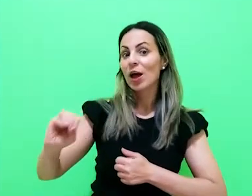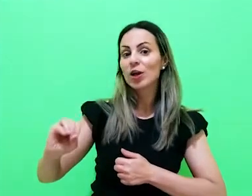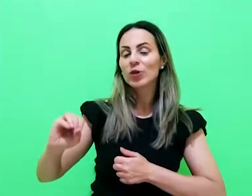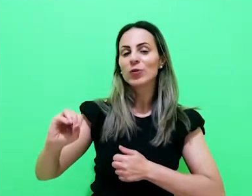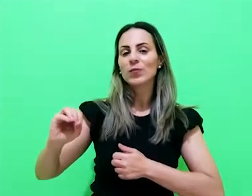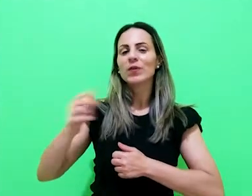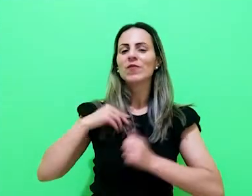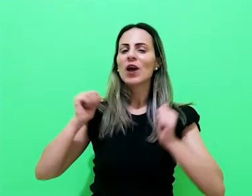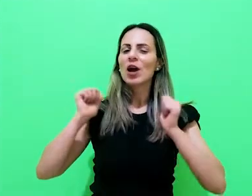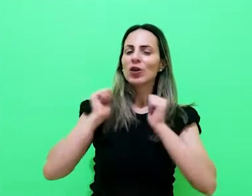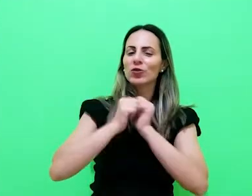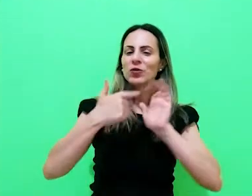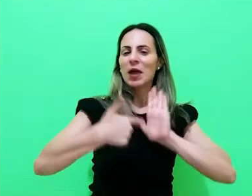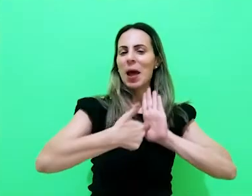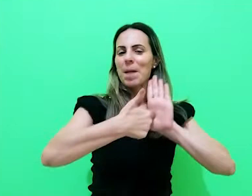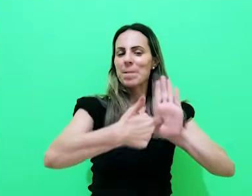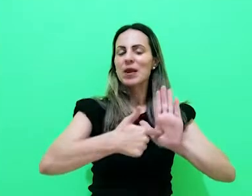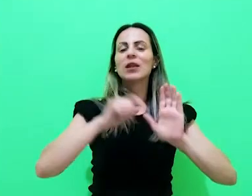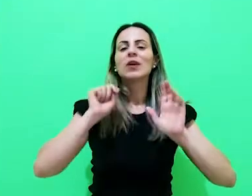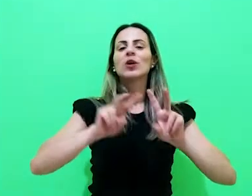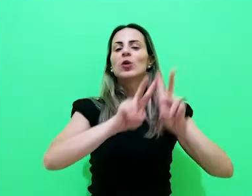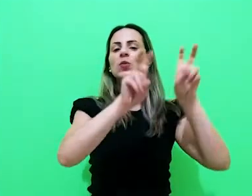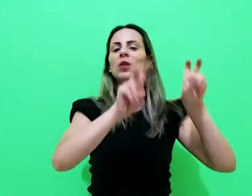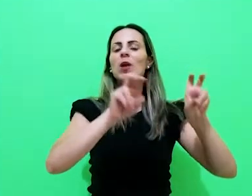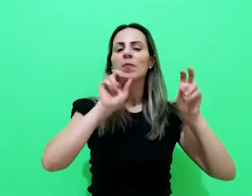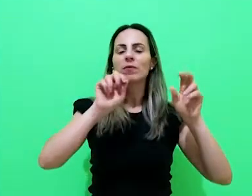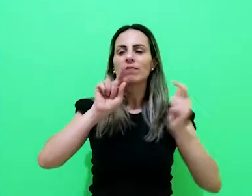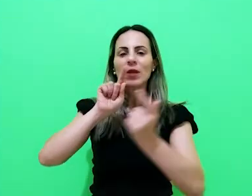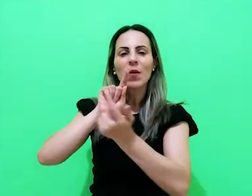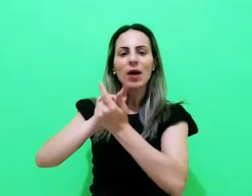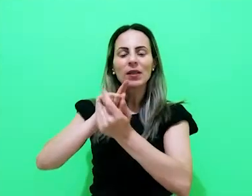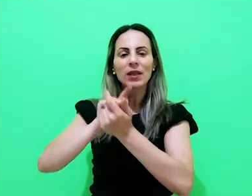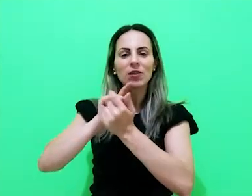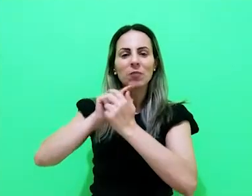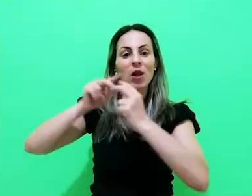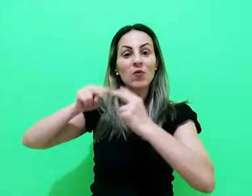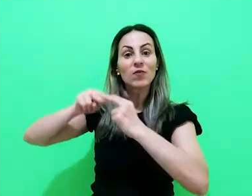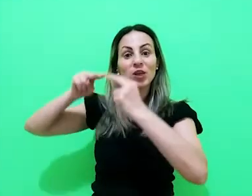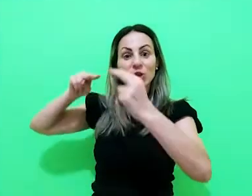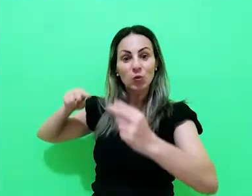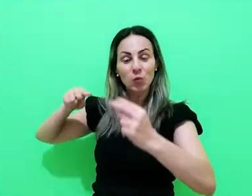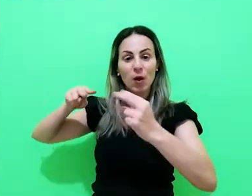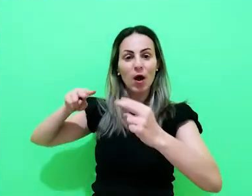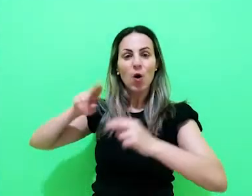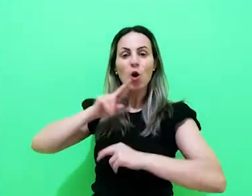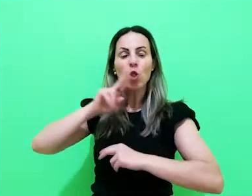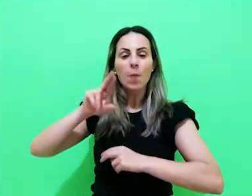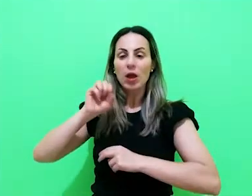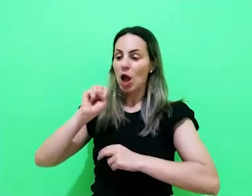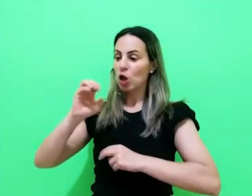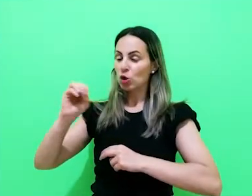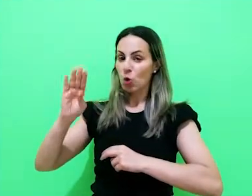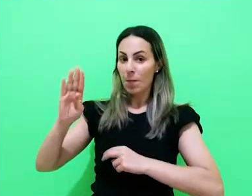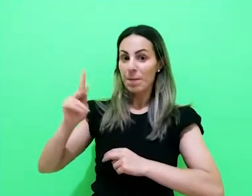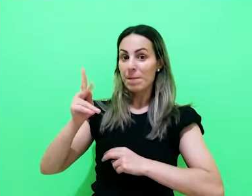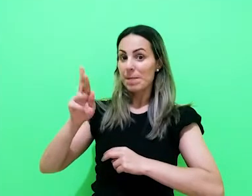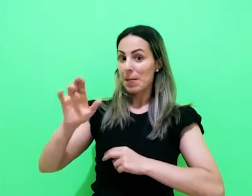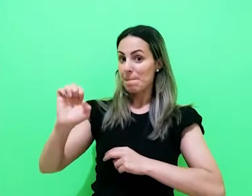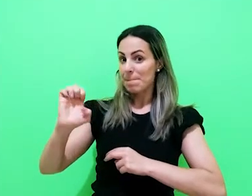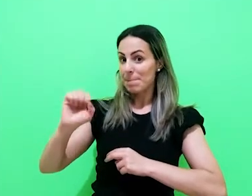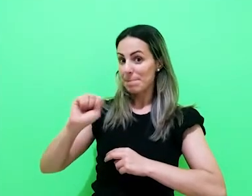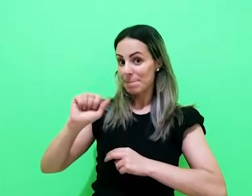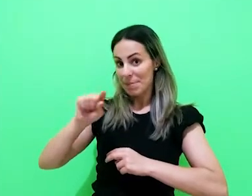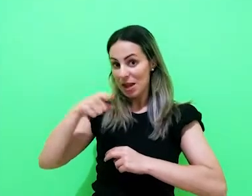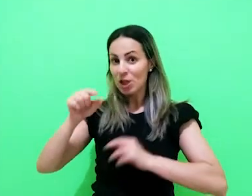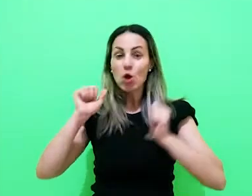com vocês fazendo uma apresentação sobre um plantão virtual, o plantão que a gente chama Sob Pressão,